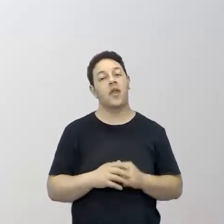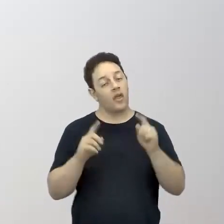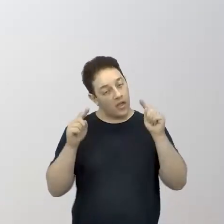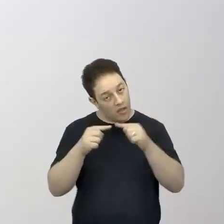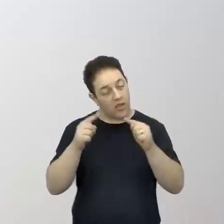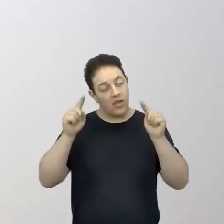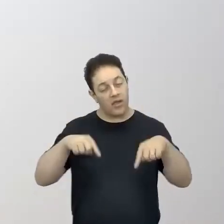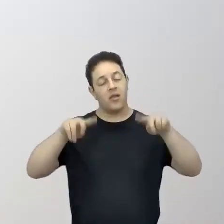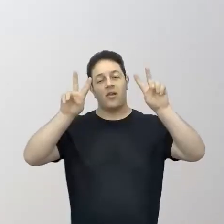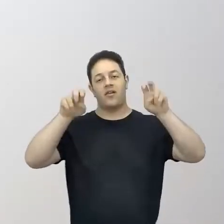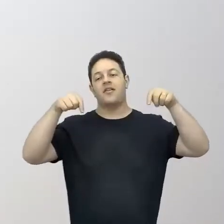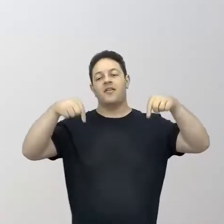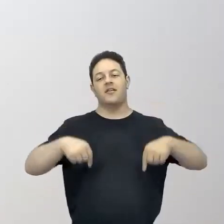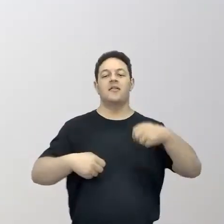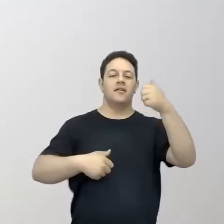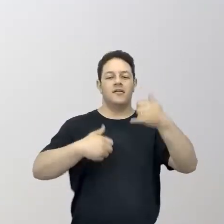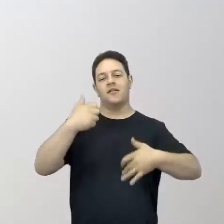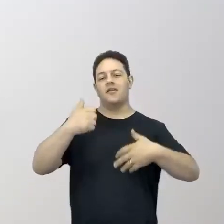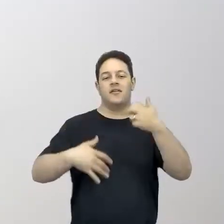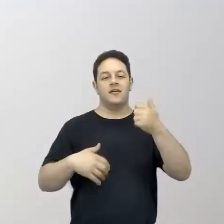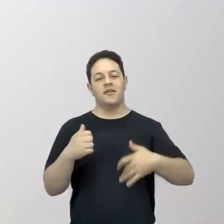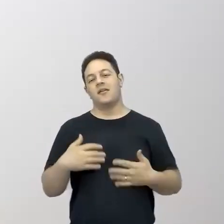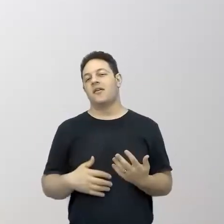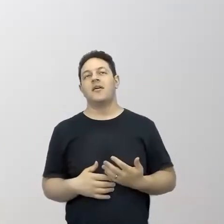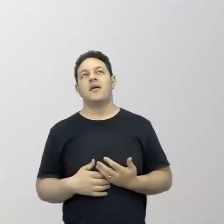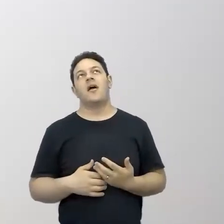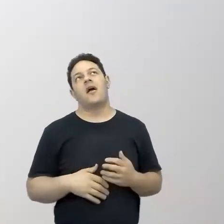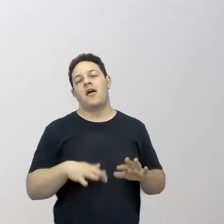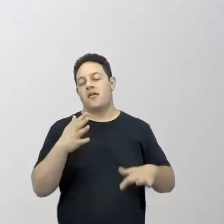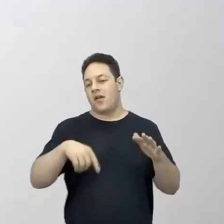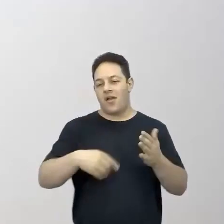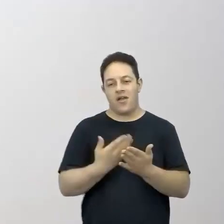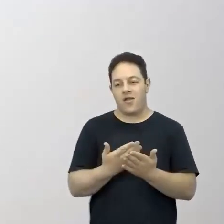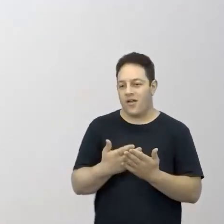estamos falando. Por mais que a gente não faça arte